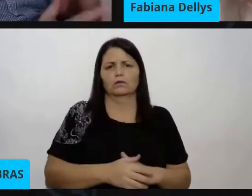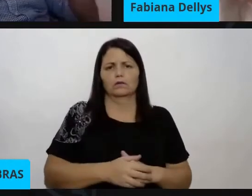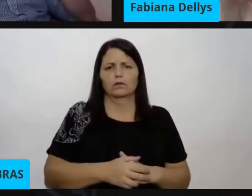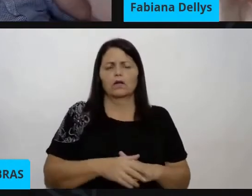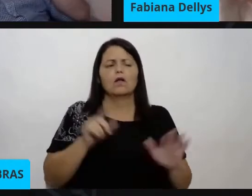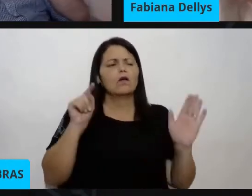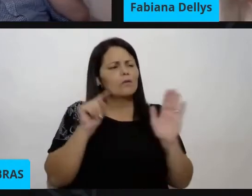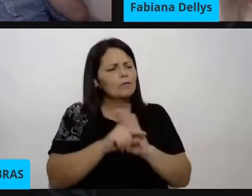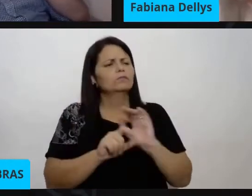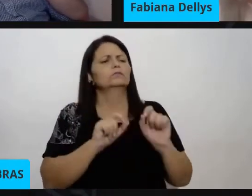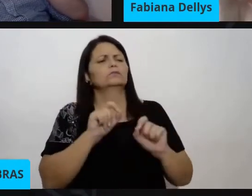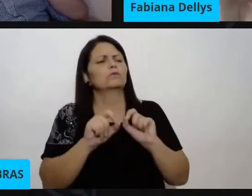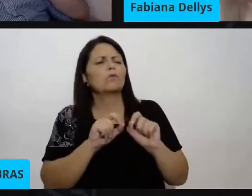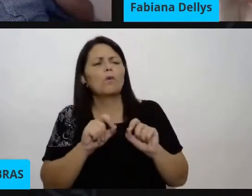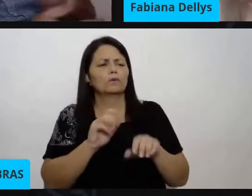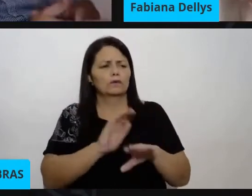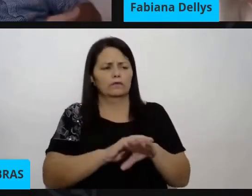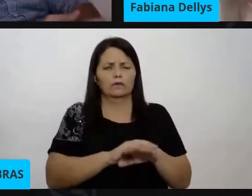escola que está conseguindo fazer.